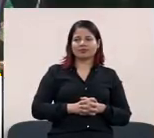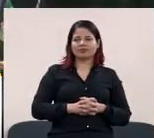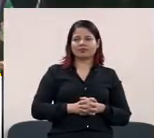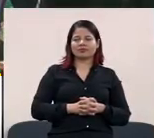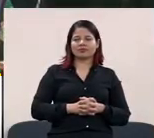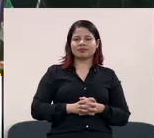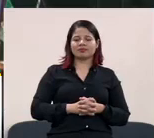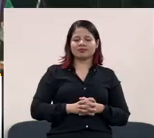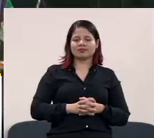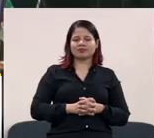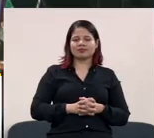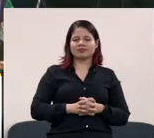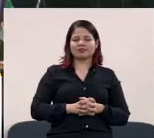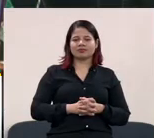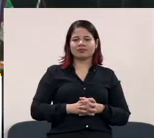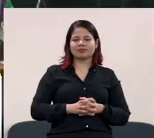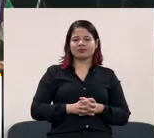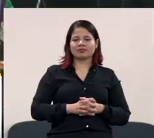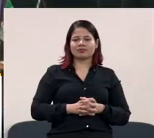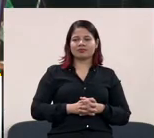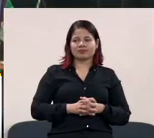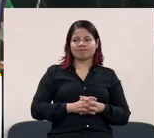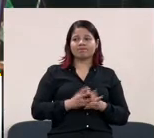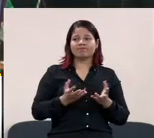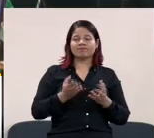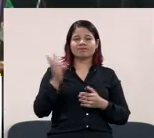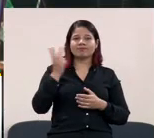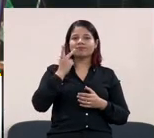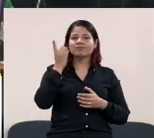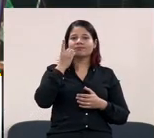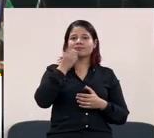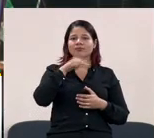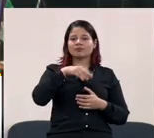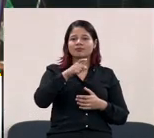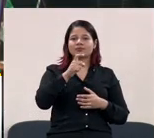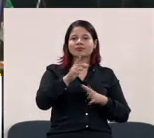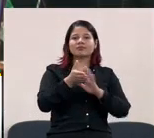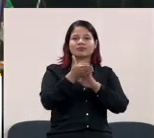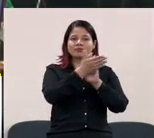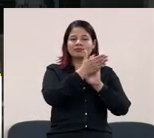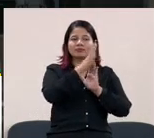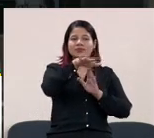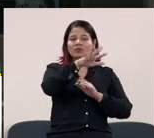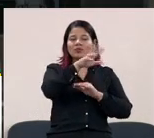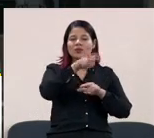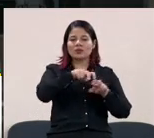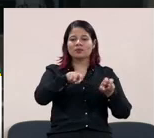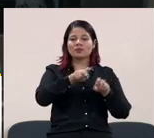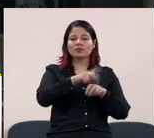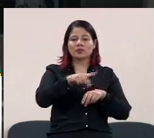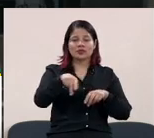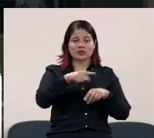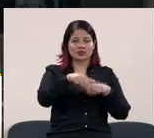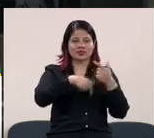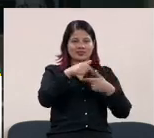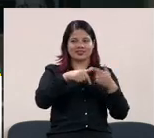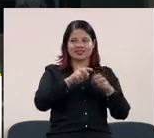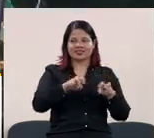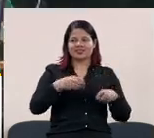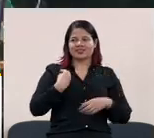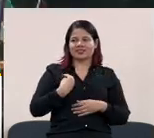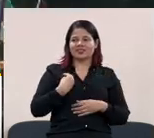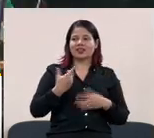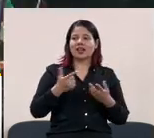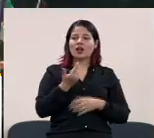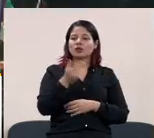da Kátia, queria parabenizar todos os professores aqui presentes e que estão nos ouvindo. Peço ao deputado